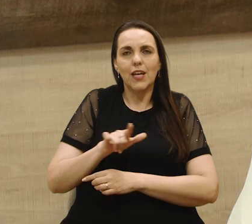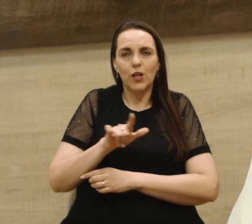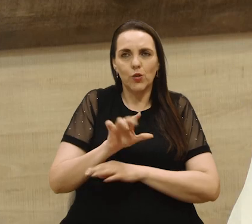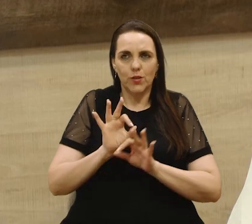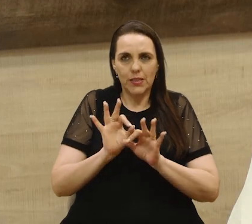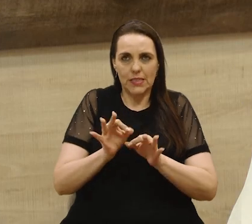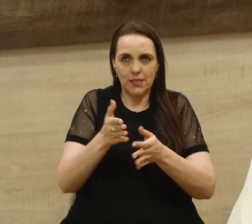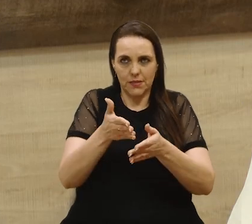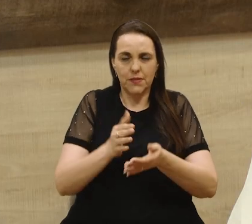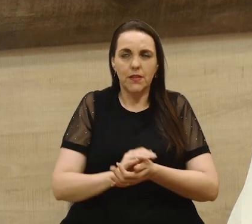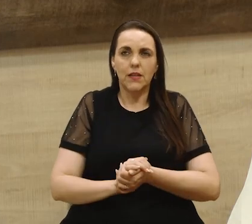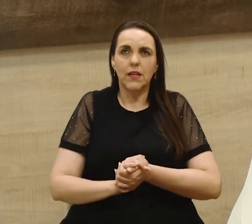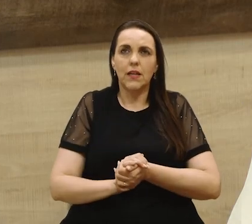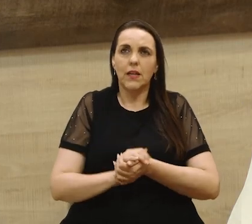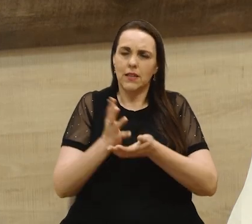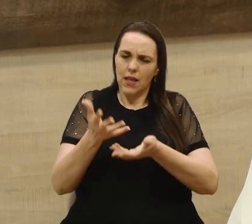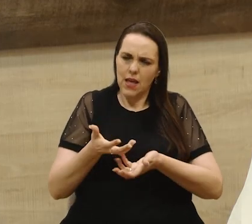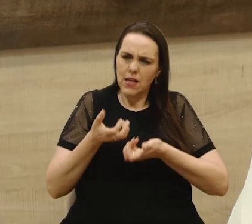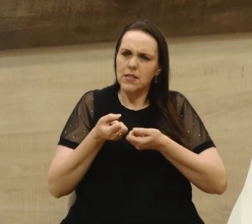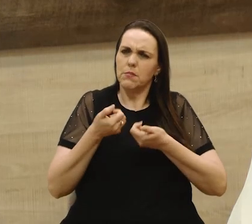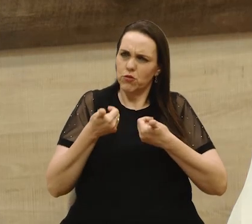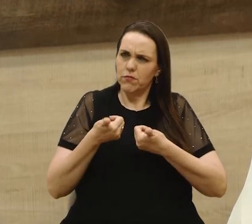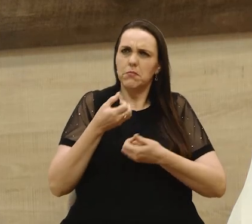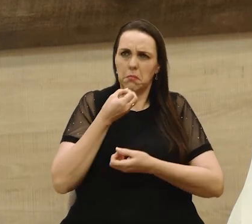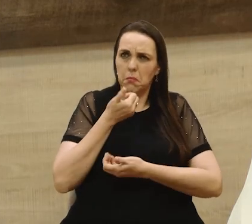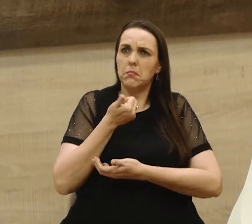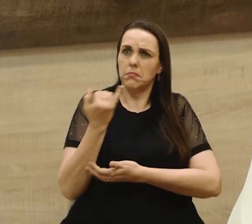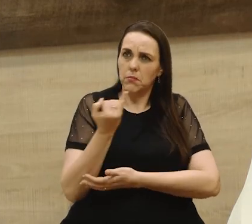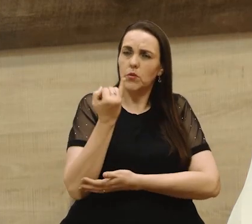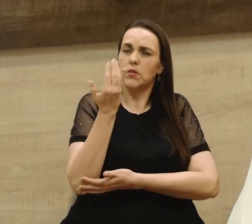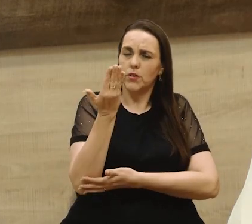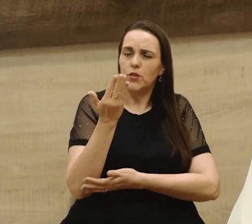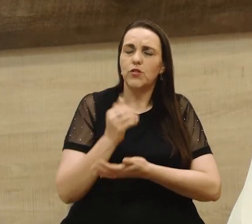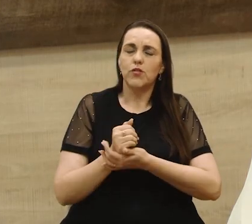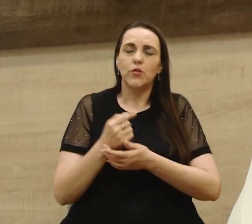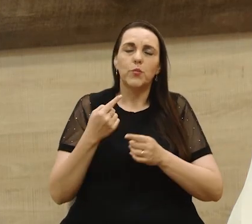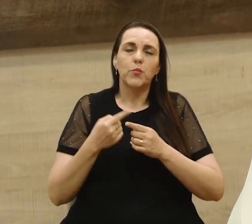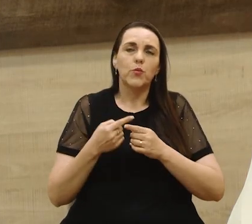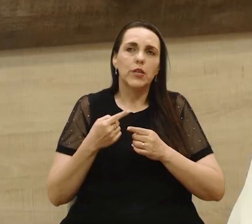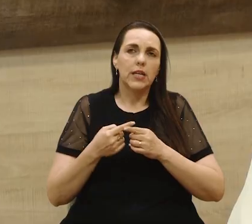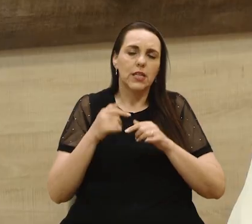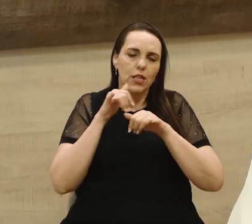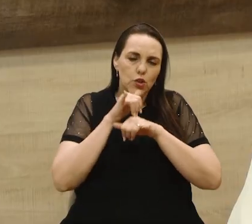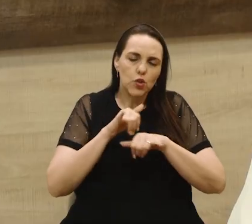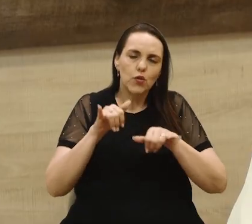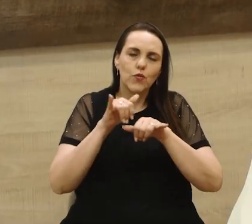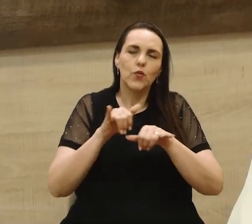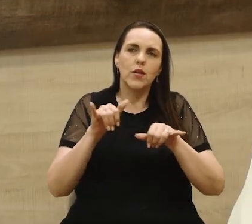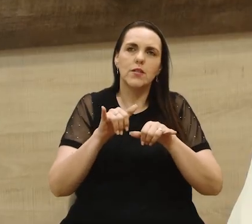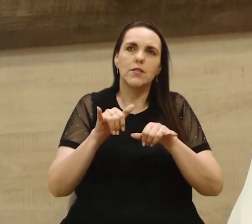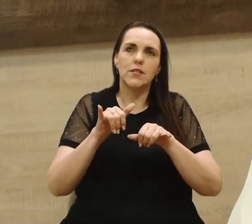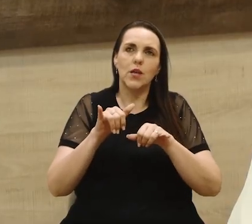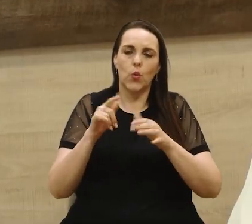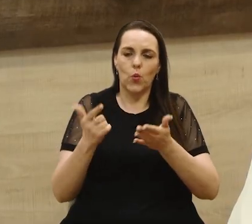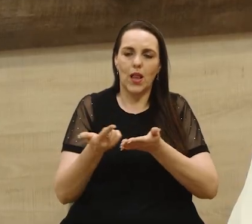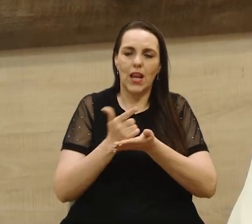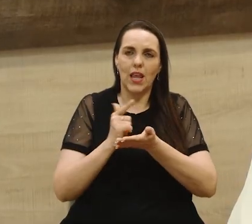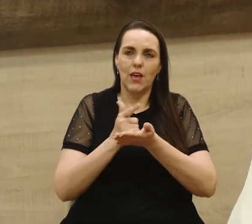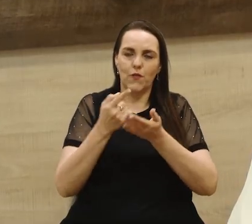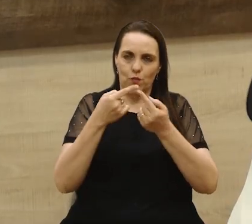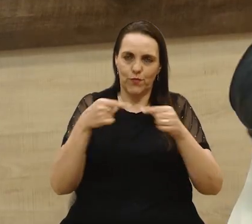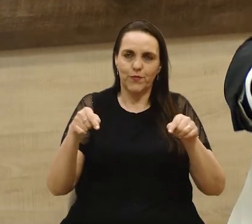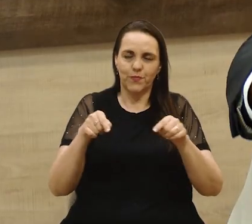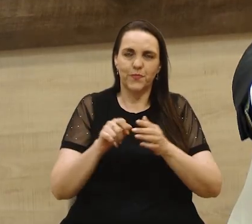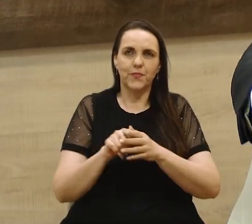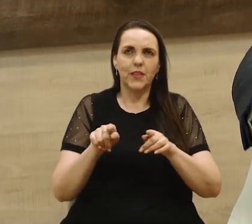literatura, evidentemente. E a receptividade foi grande, na medida em que houve a divulgação do lançamento do teu